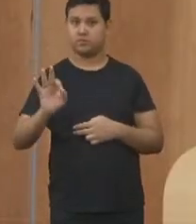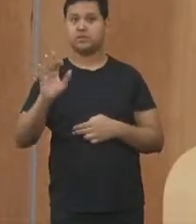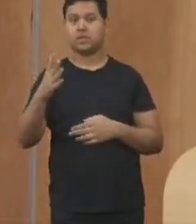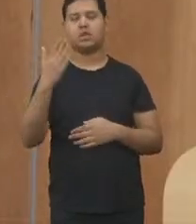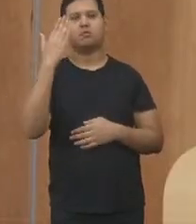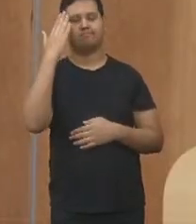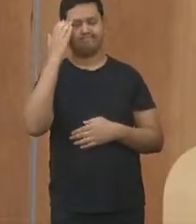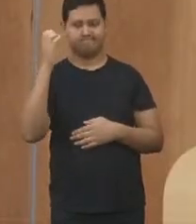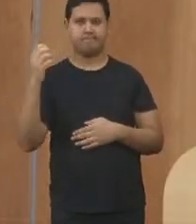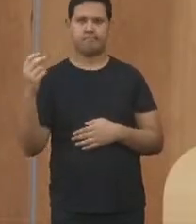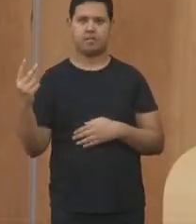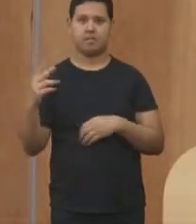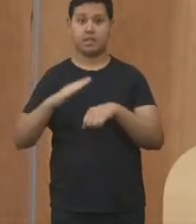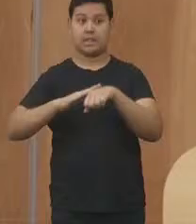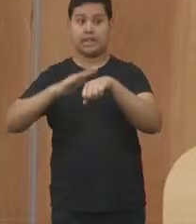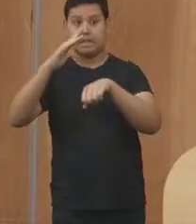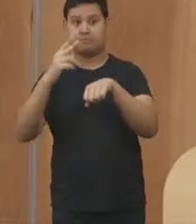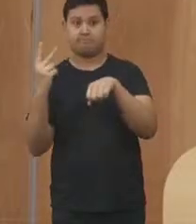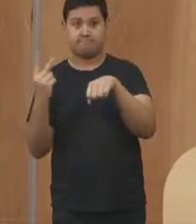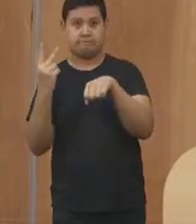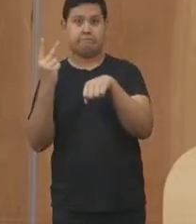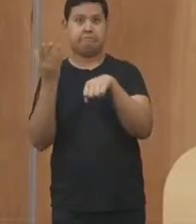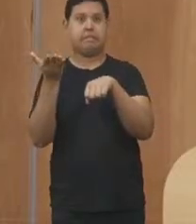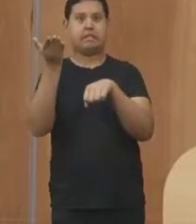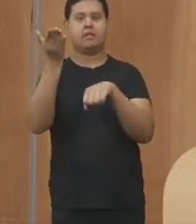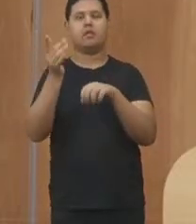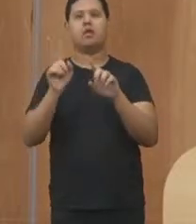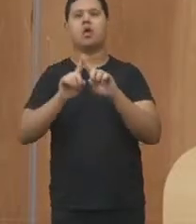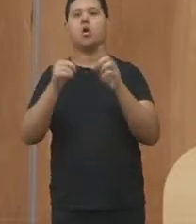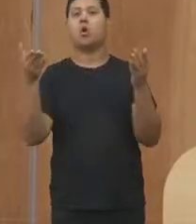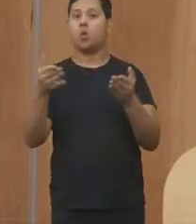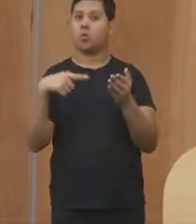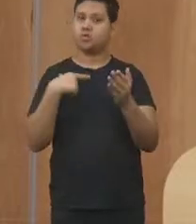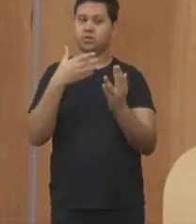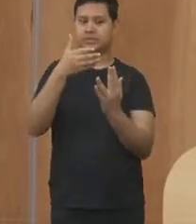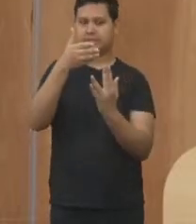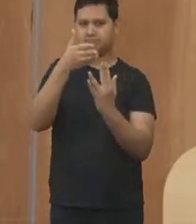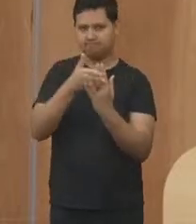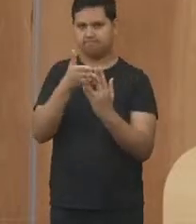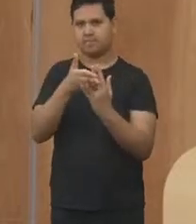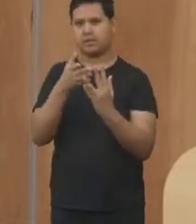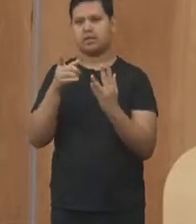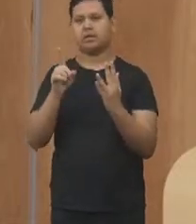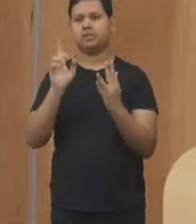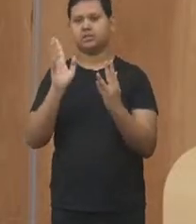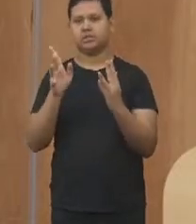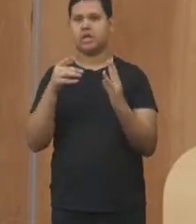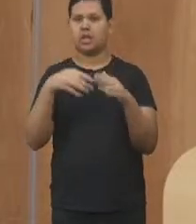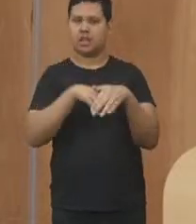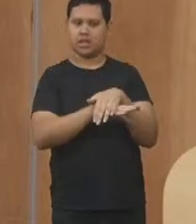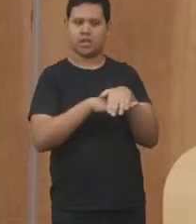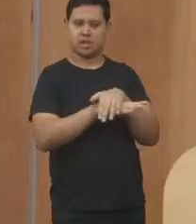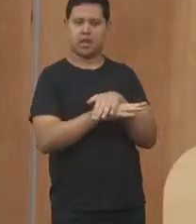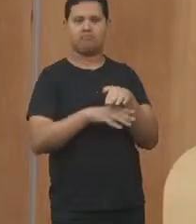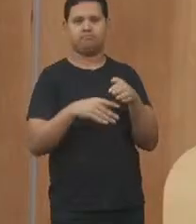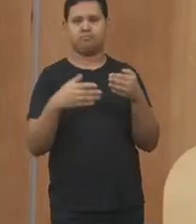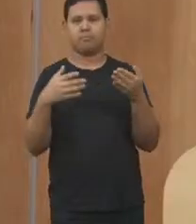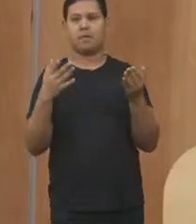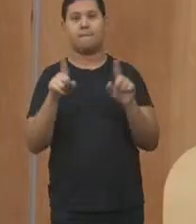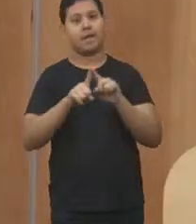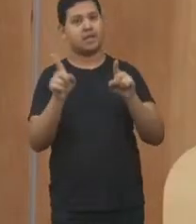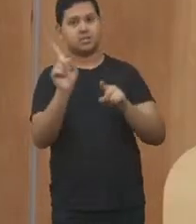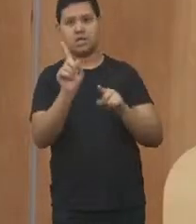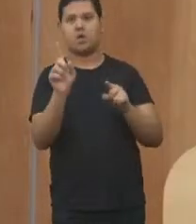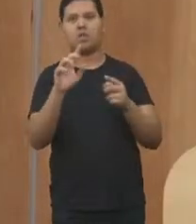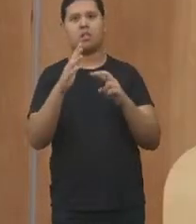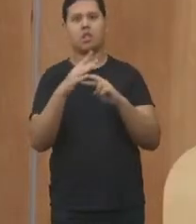Então, hoje a gente está em torno de metade disso comprometido, mas, repito, não significa o quanto o município gasta